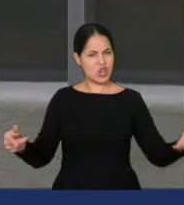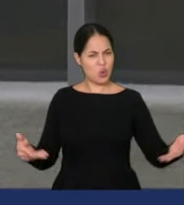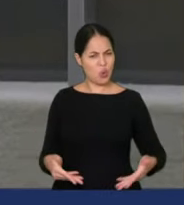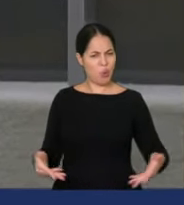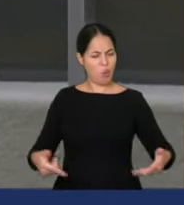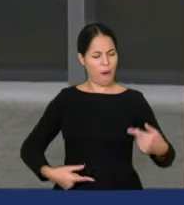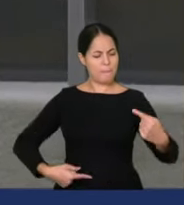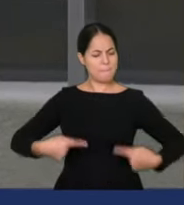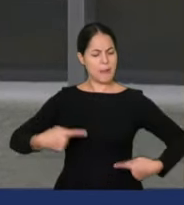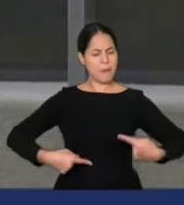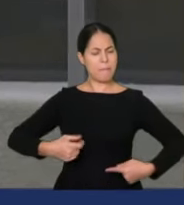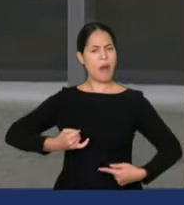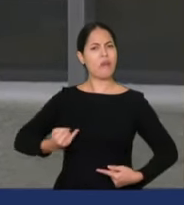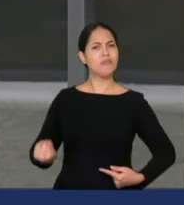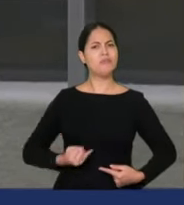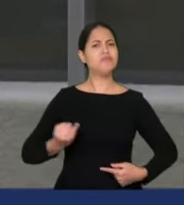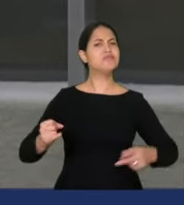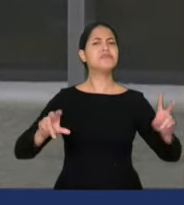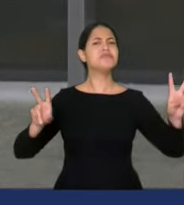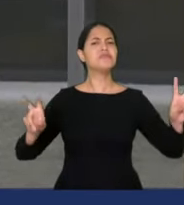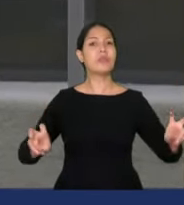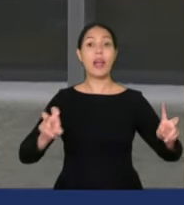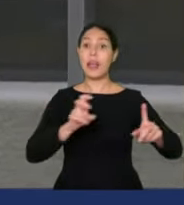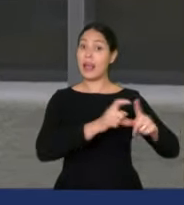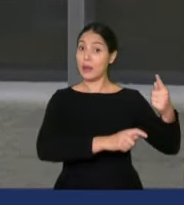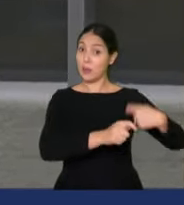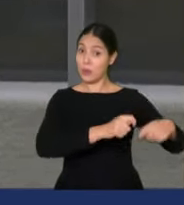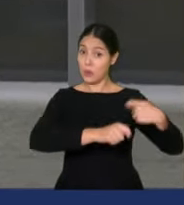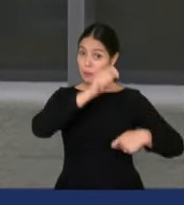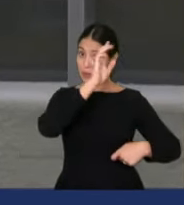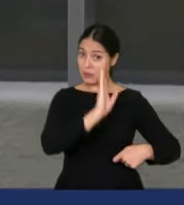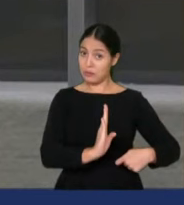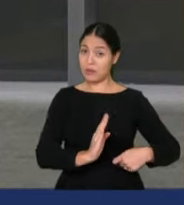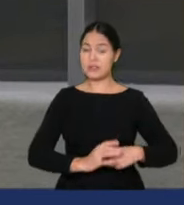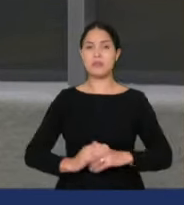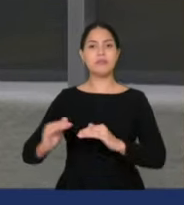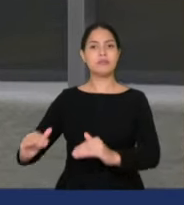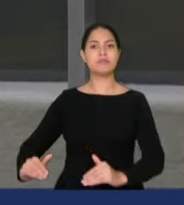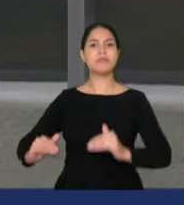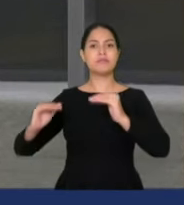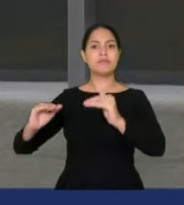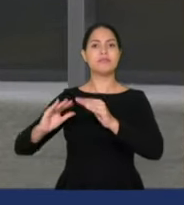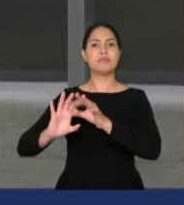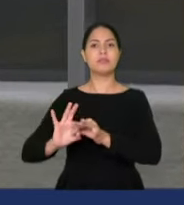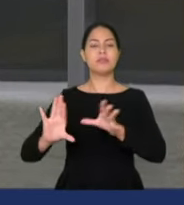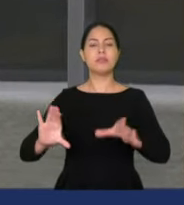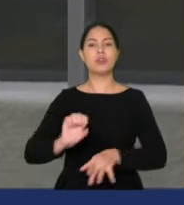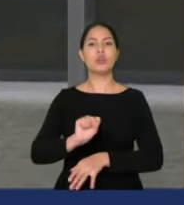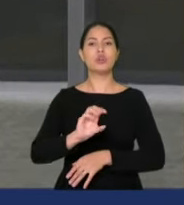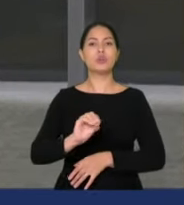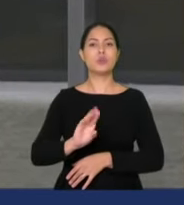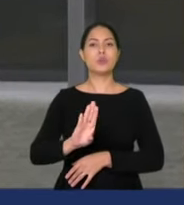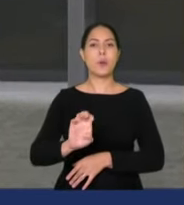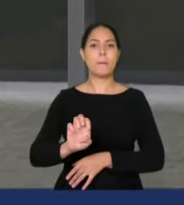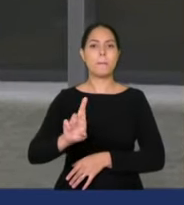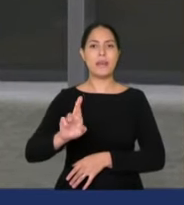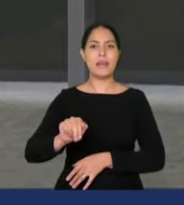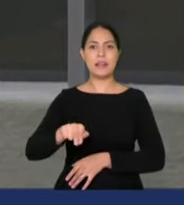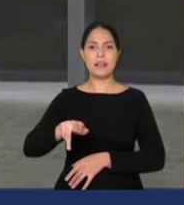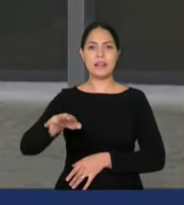brasileira e para a soberania nacional. Saudar todas as lideranças do movimento